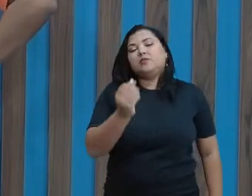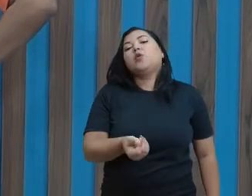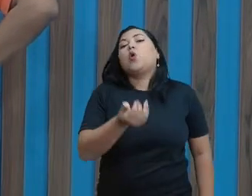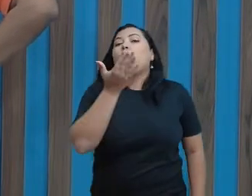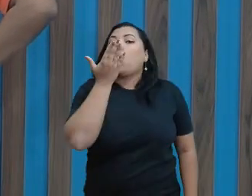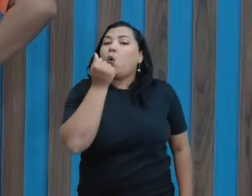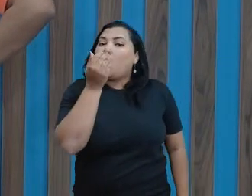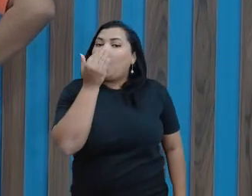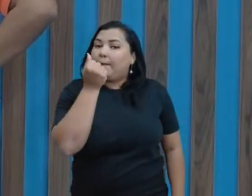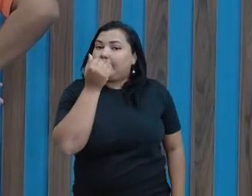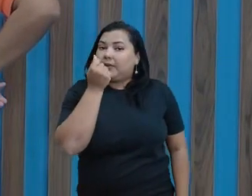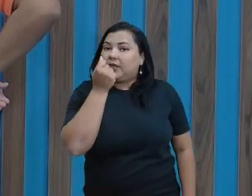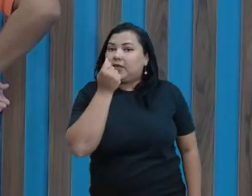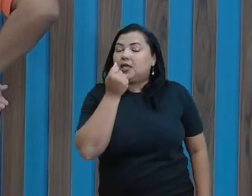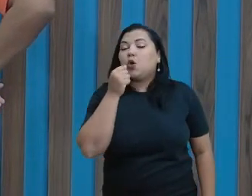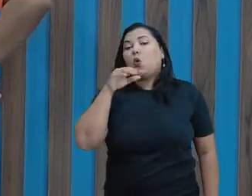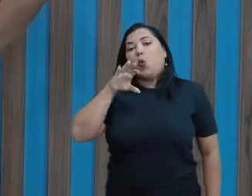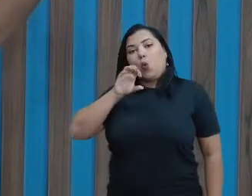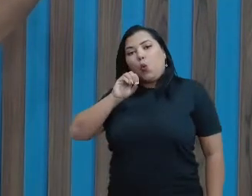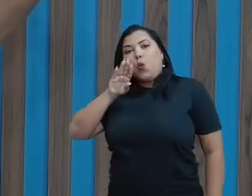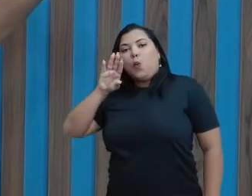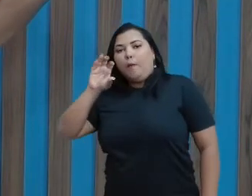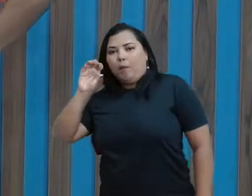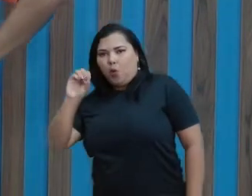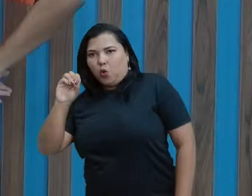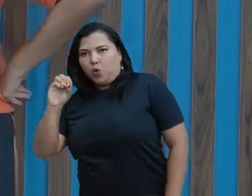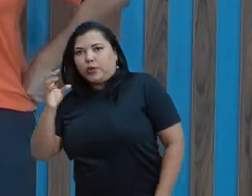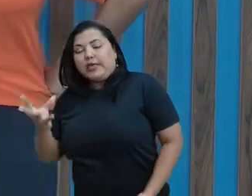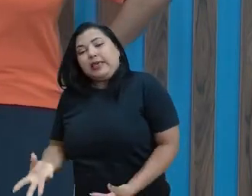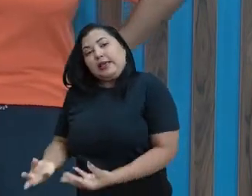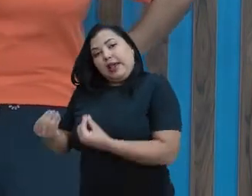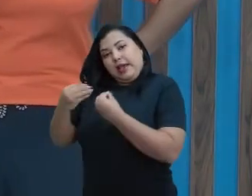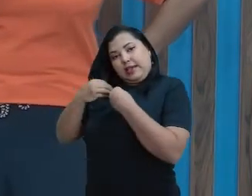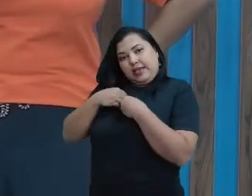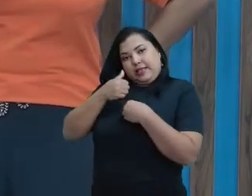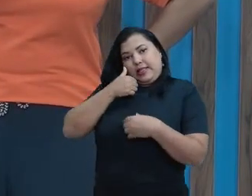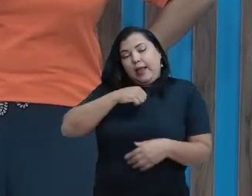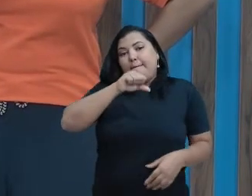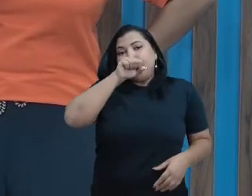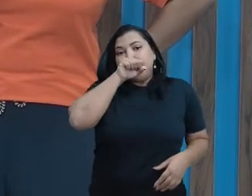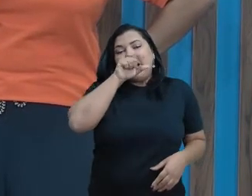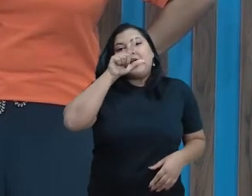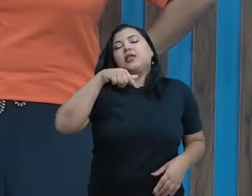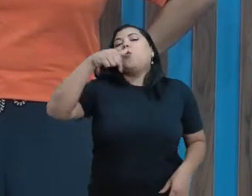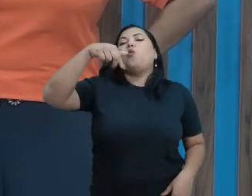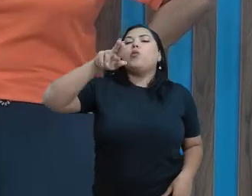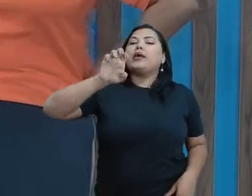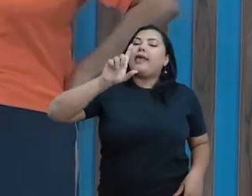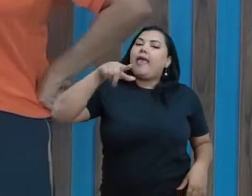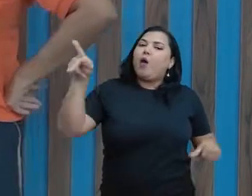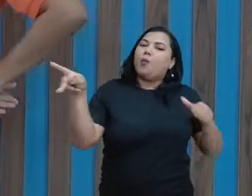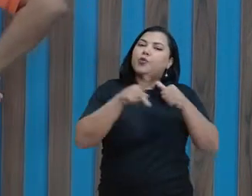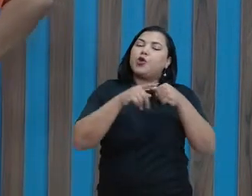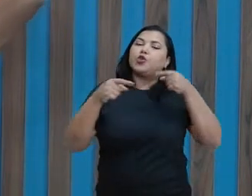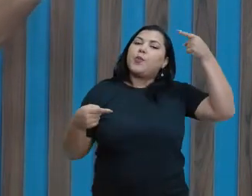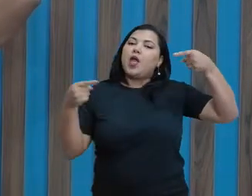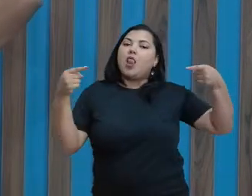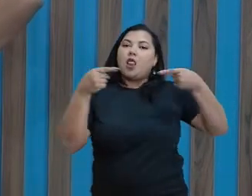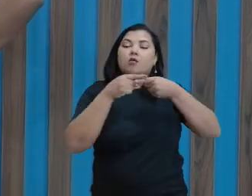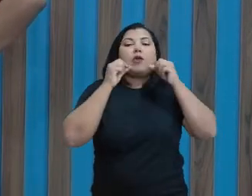bolo que ganhei da minha mãe, esse que é um pronome relativo. Por quê? Porque ele pode